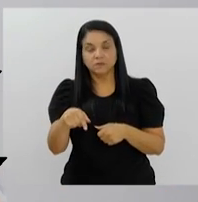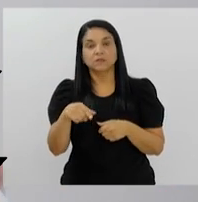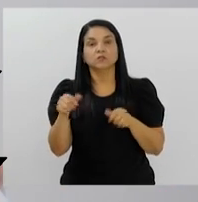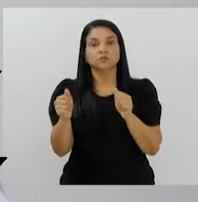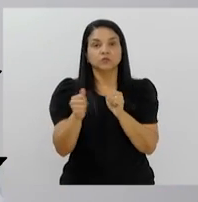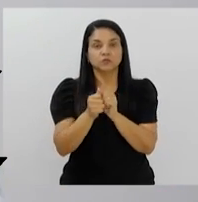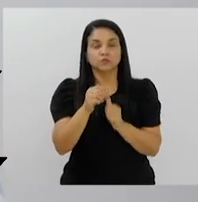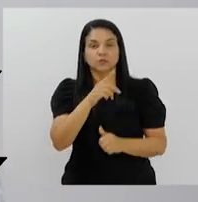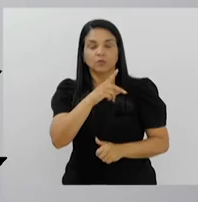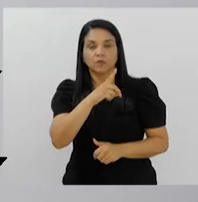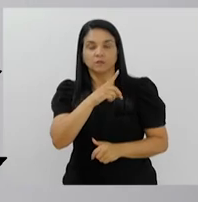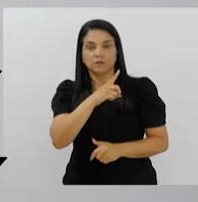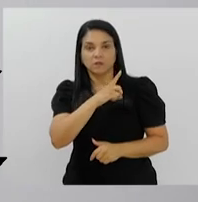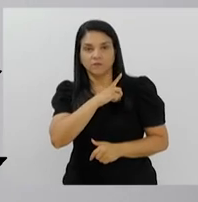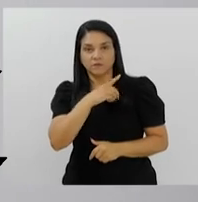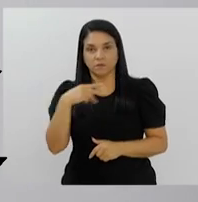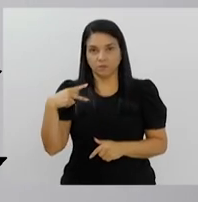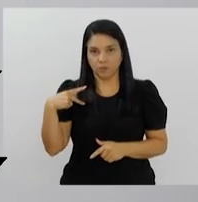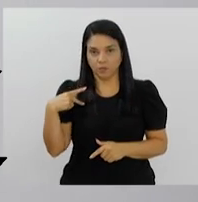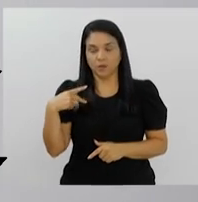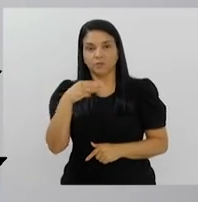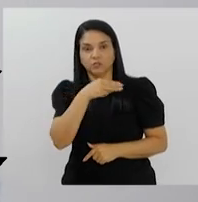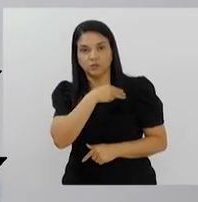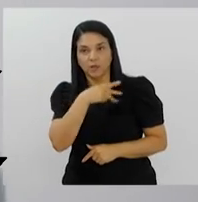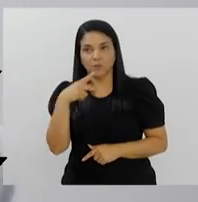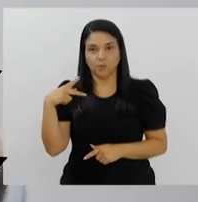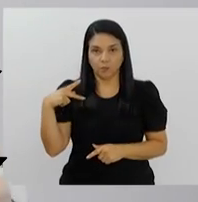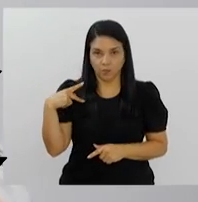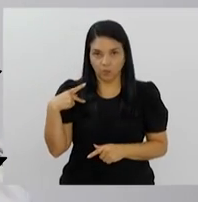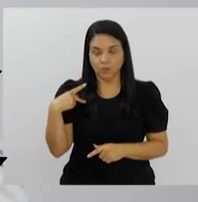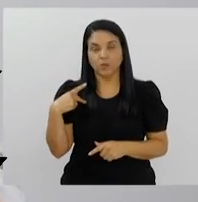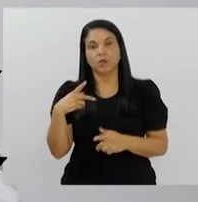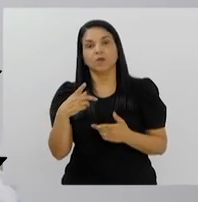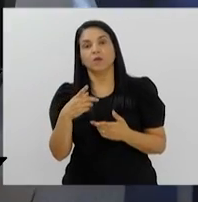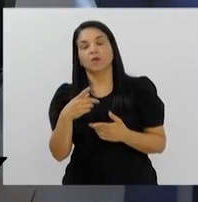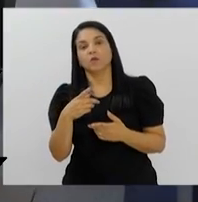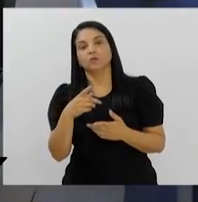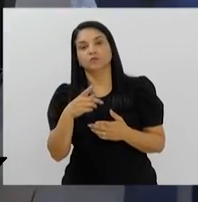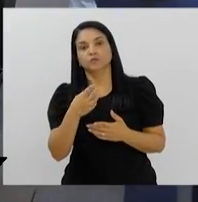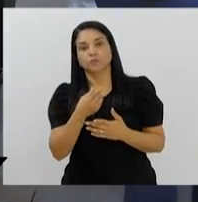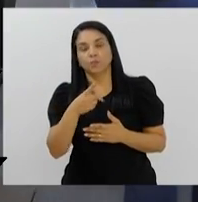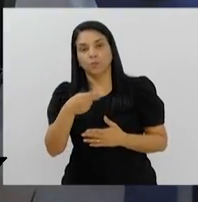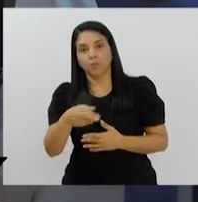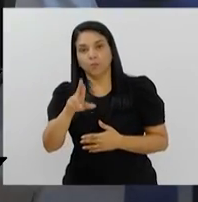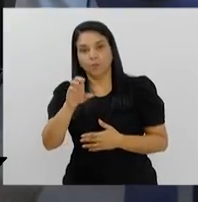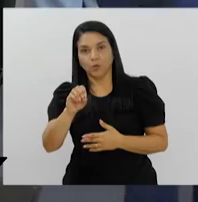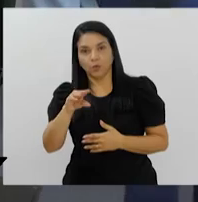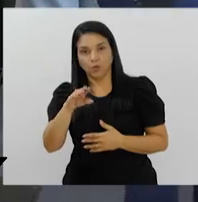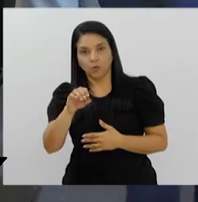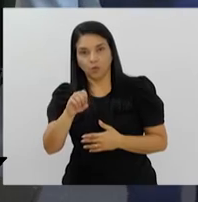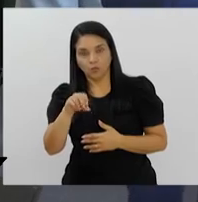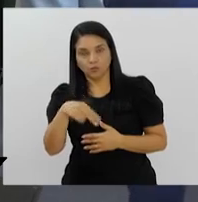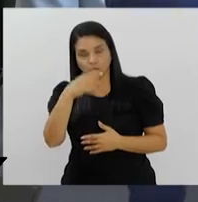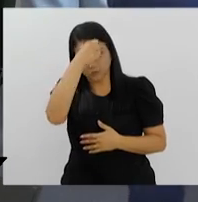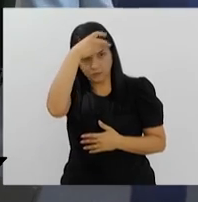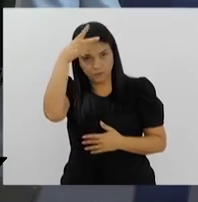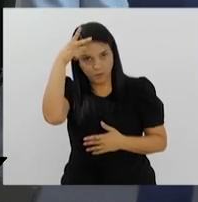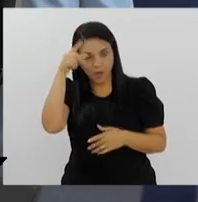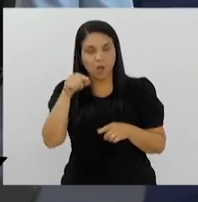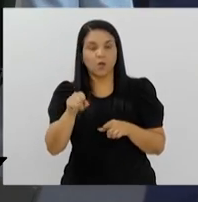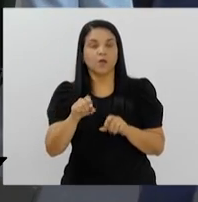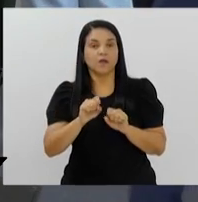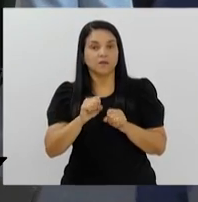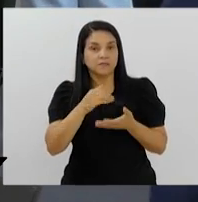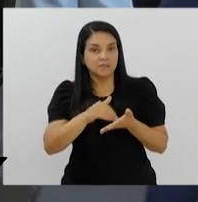ministério público os procons municipais a delegacia do Consumidor a Secretaria Estadual de Defesa do